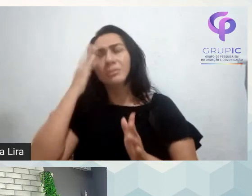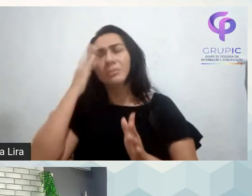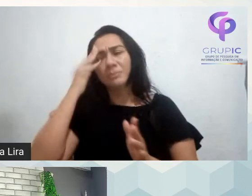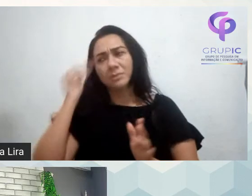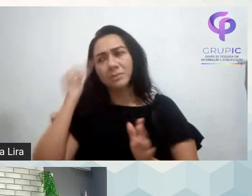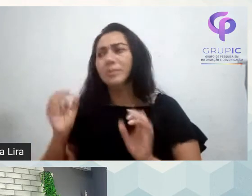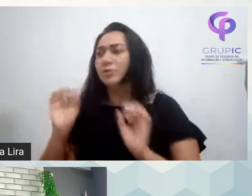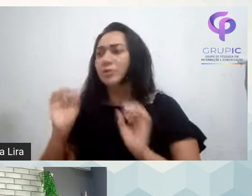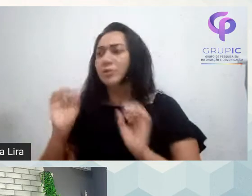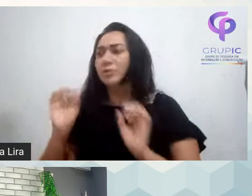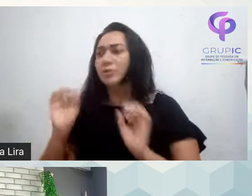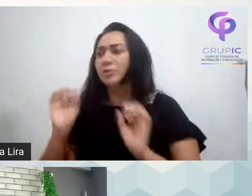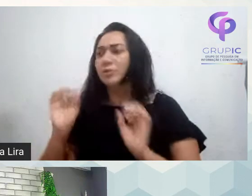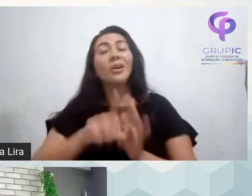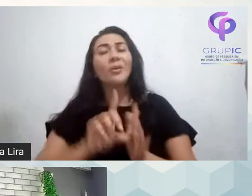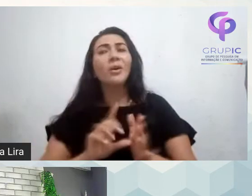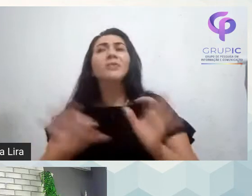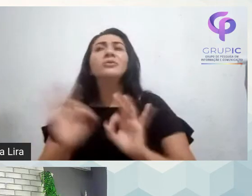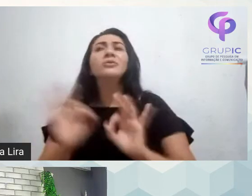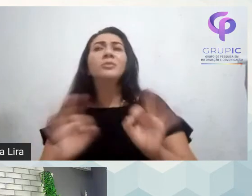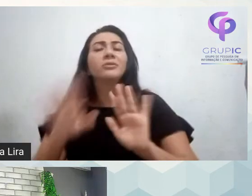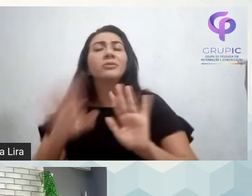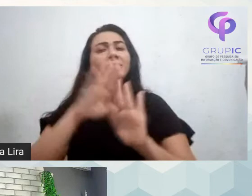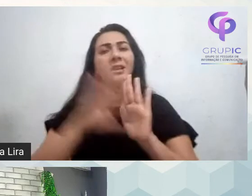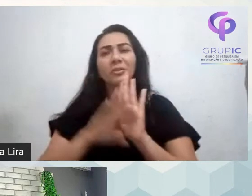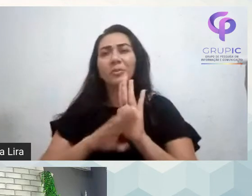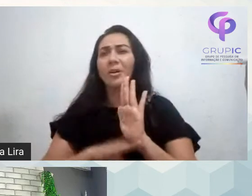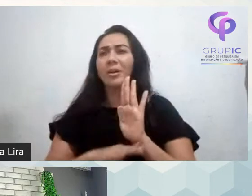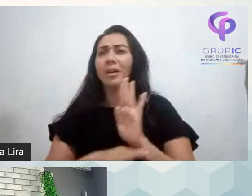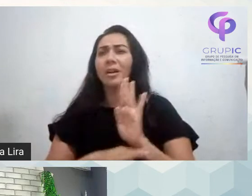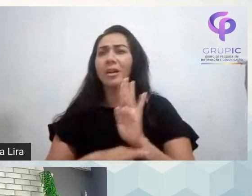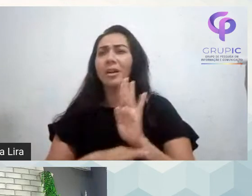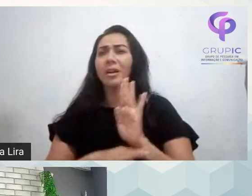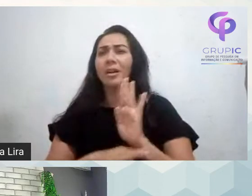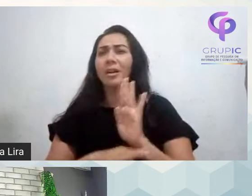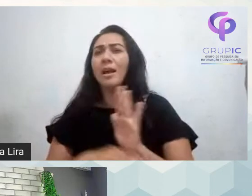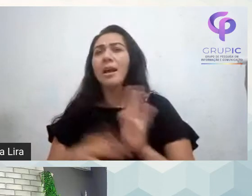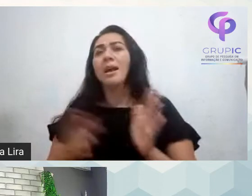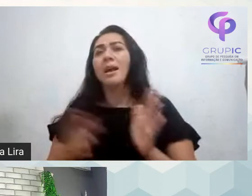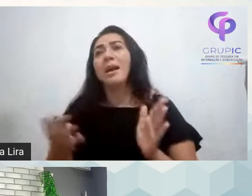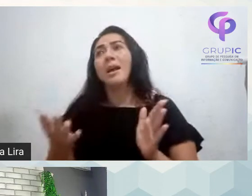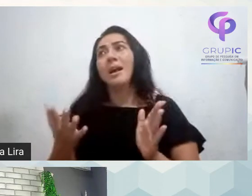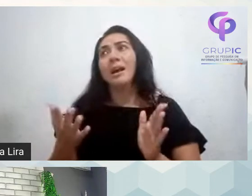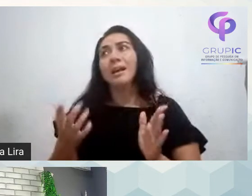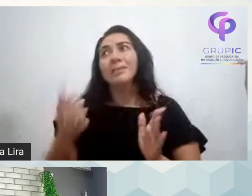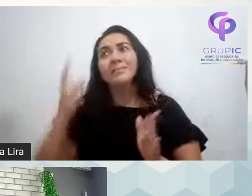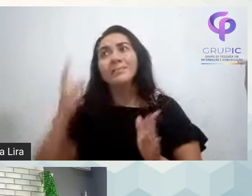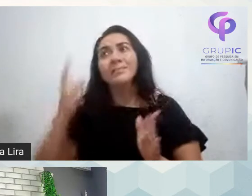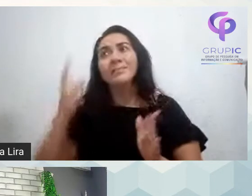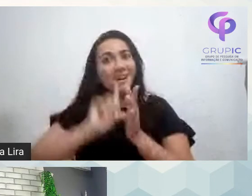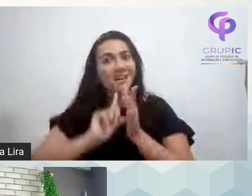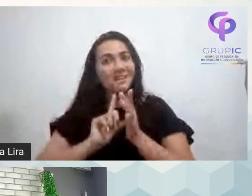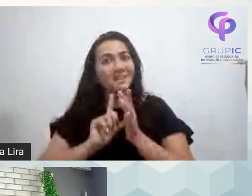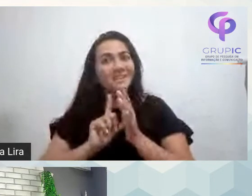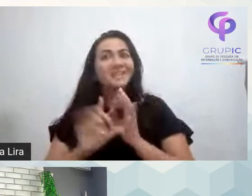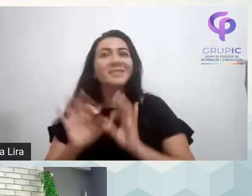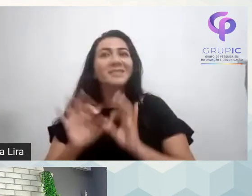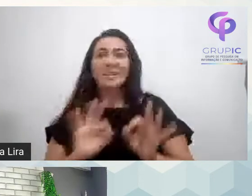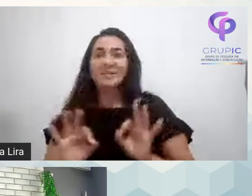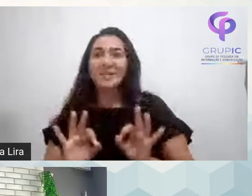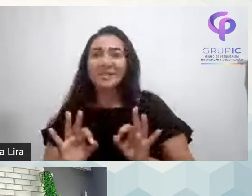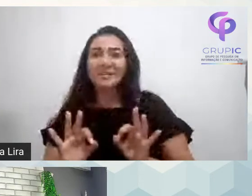e pensando em quem ou para quem você quer apresentar. Então é tudo muito junto, tudo muito ligado. Cara, isso é uma